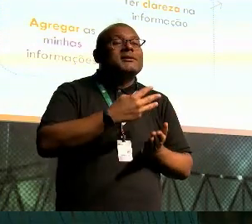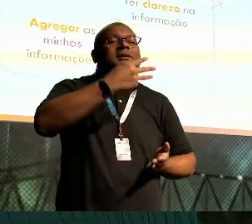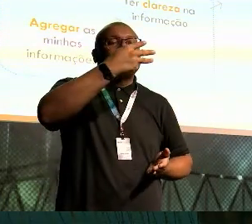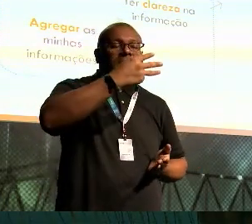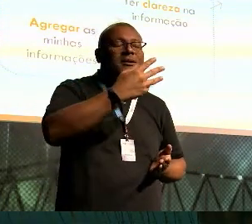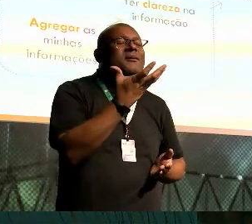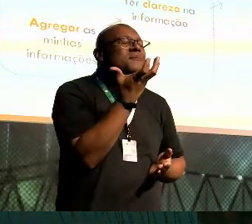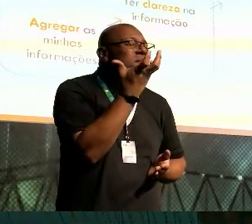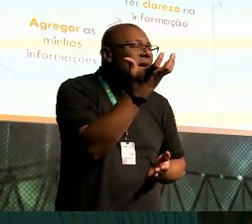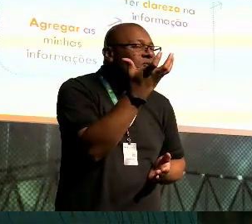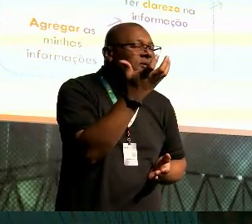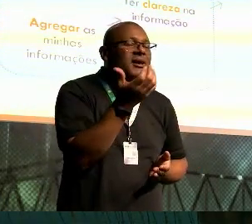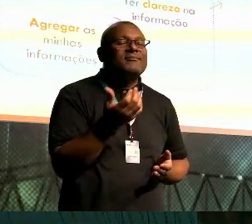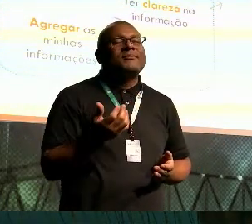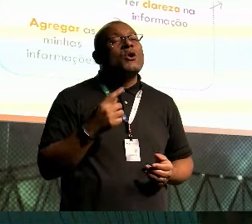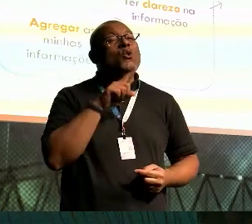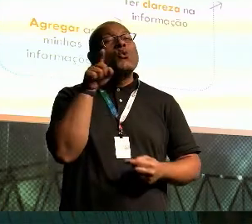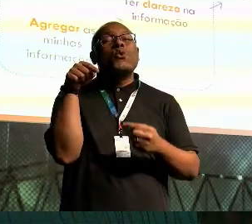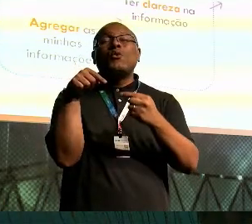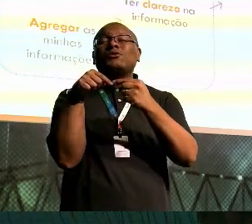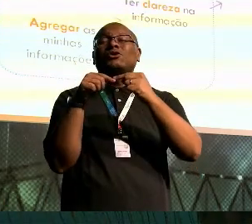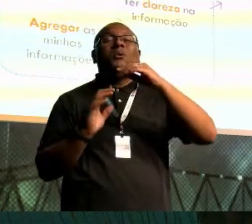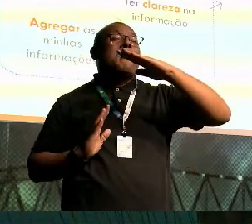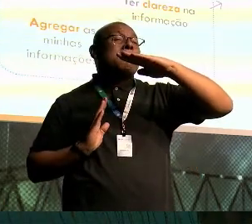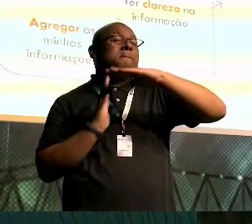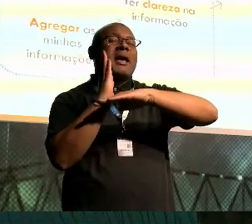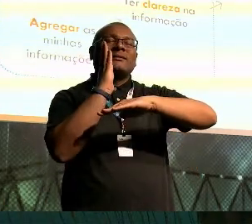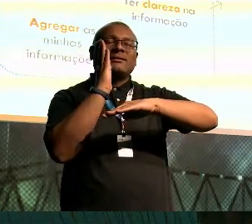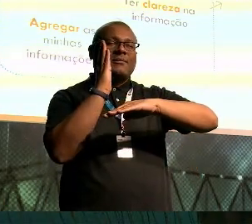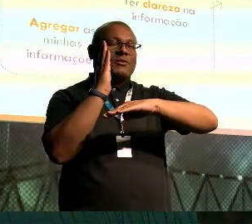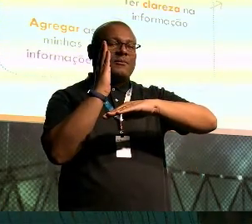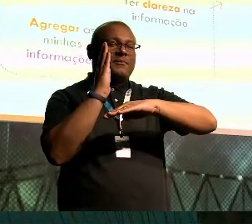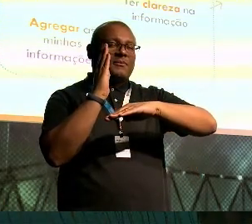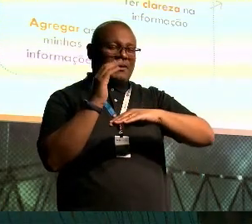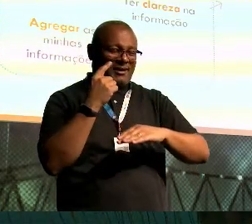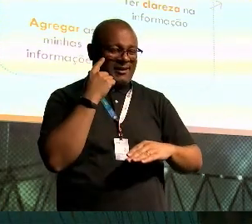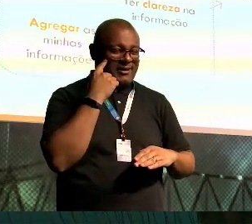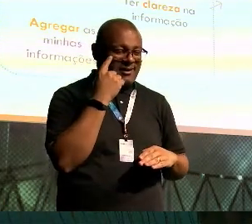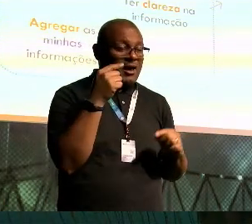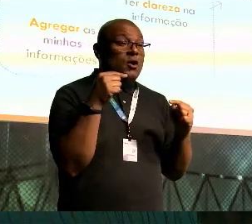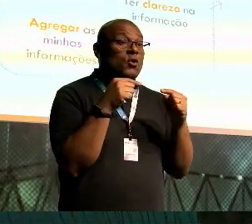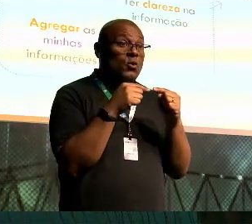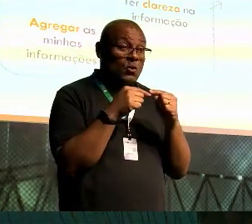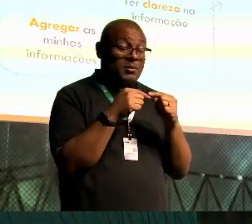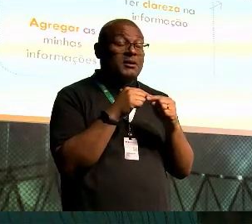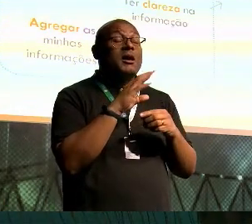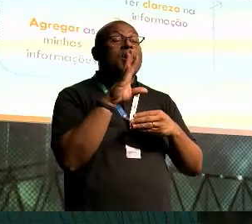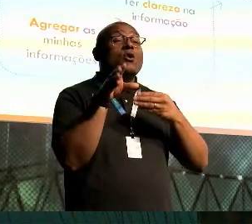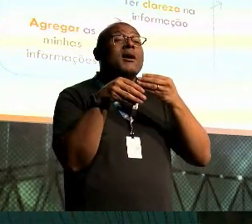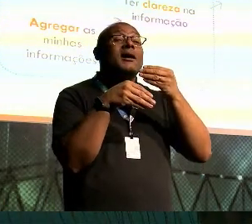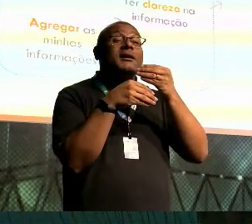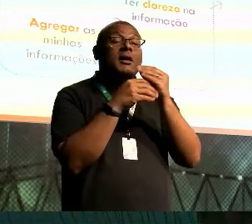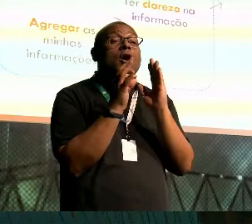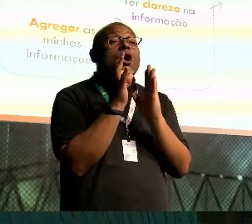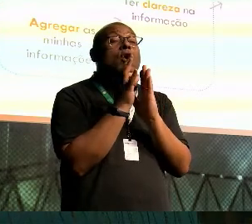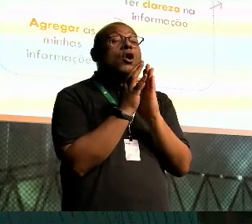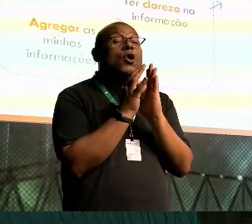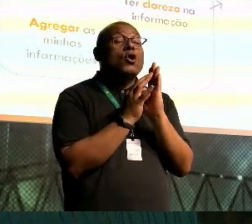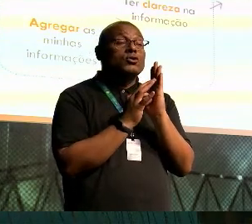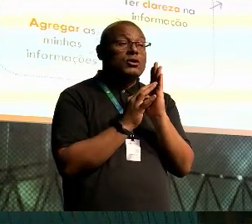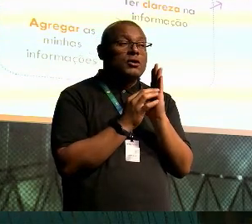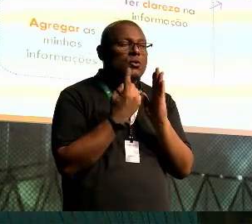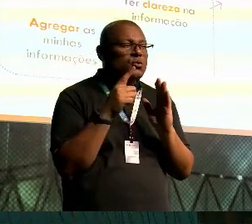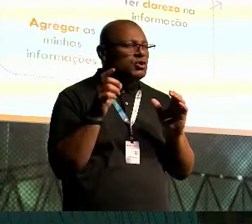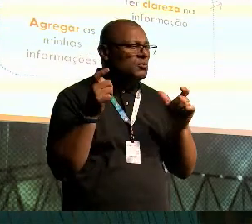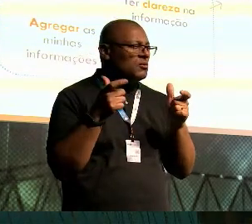quer realmente é chegar lá em cima. Aqui é o QR Code do Let's Open, essa referência é dele, eu acrescentei a última